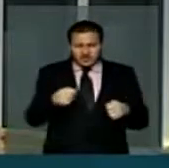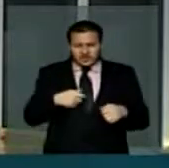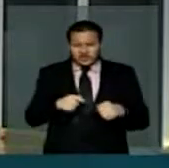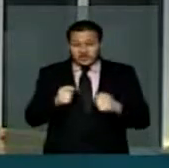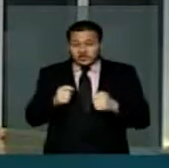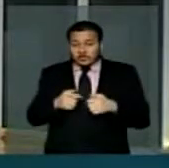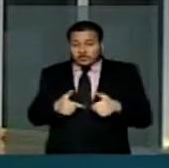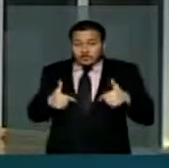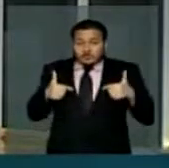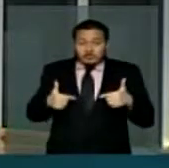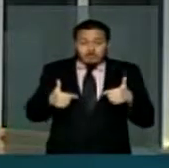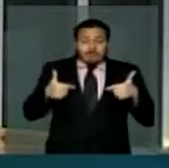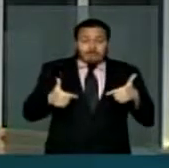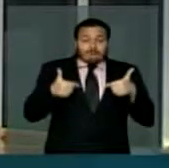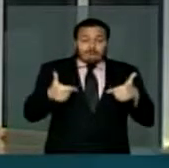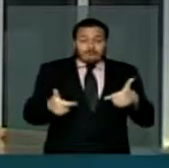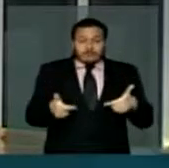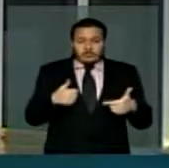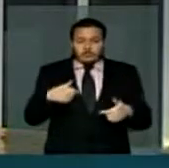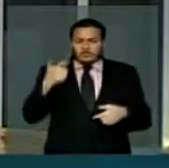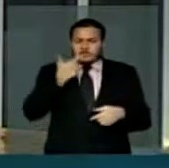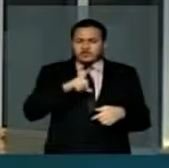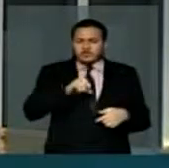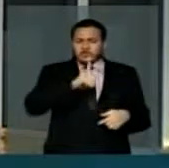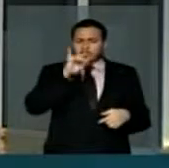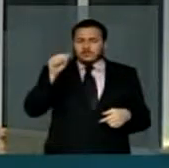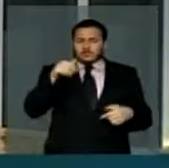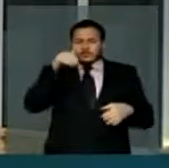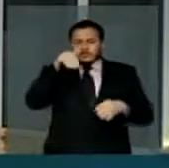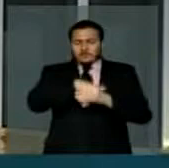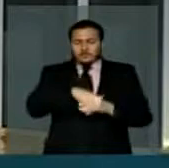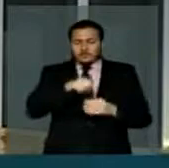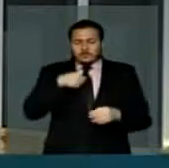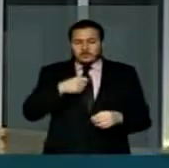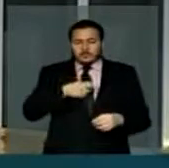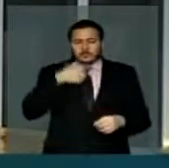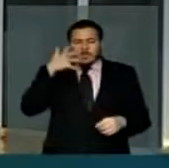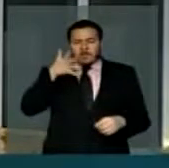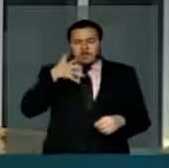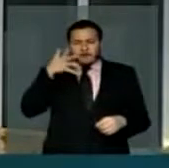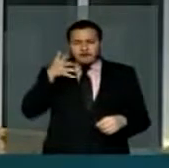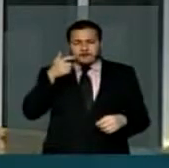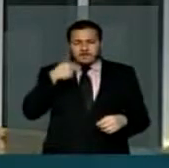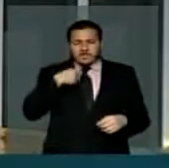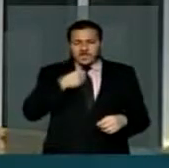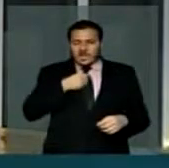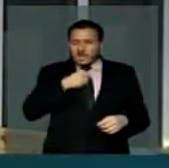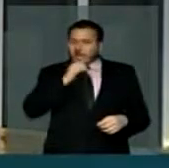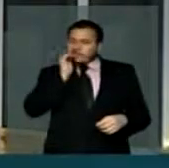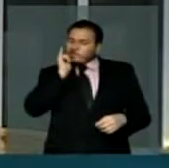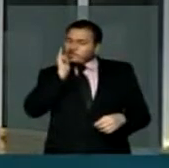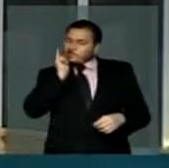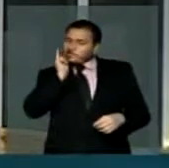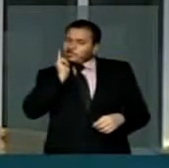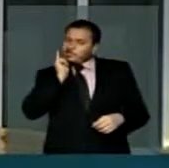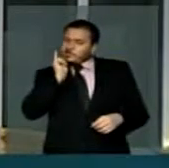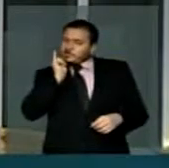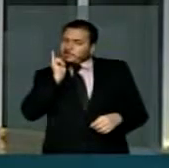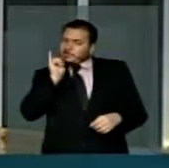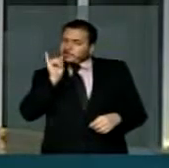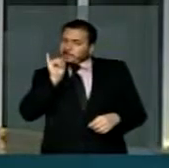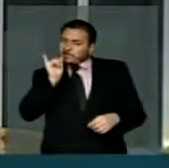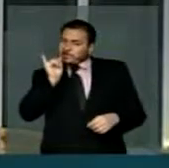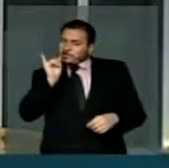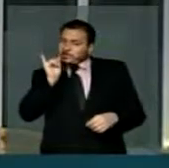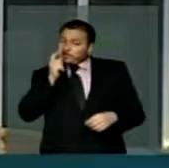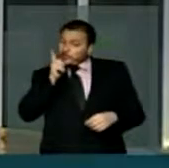energias a colocar-se em dia da eleição a falar com a boca colada na orelha de uma pessoa sobre o